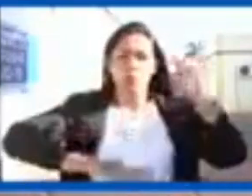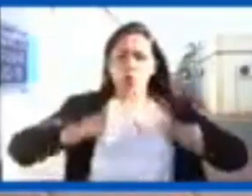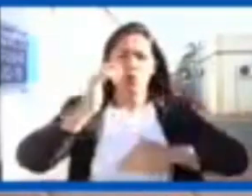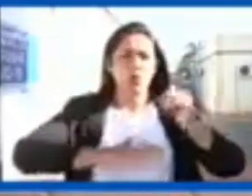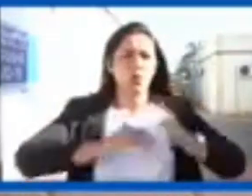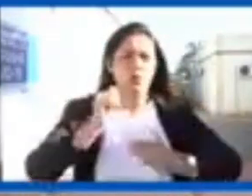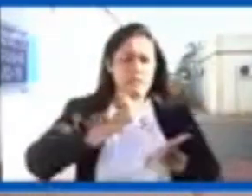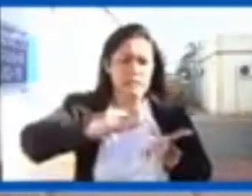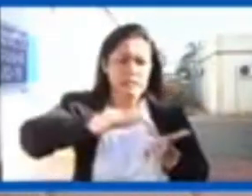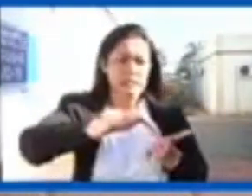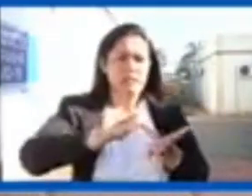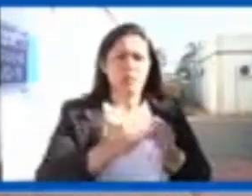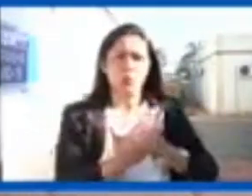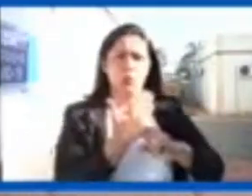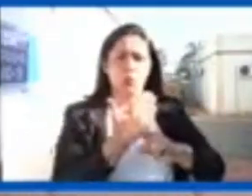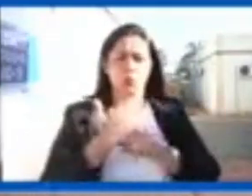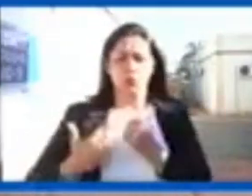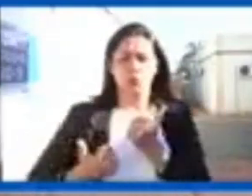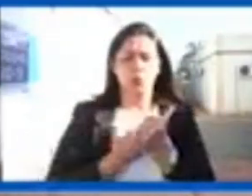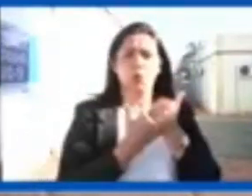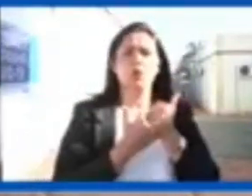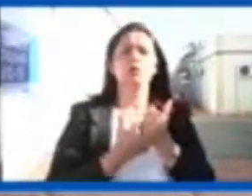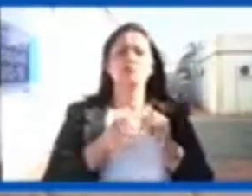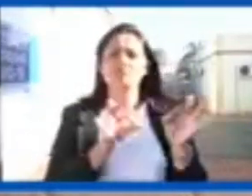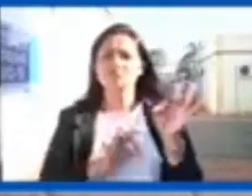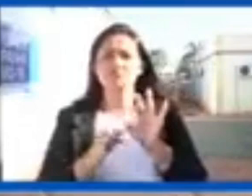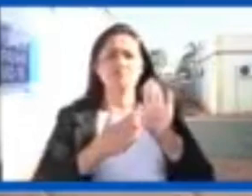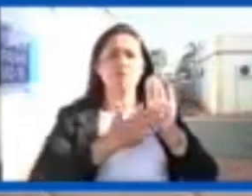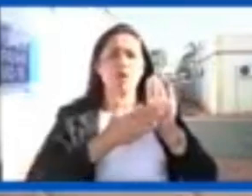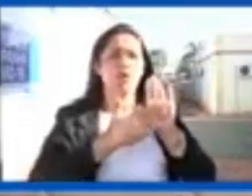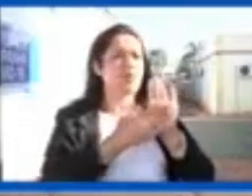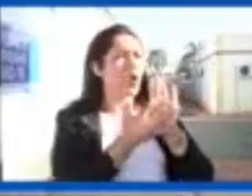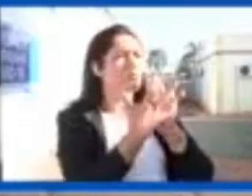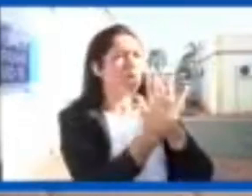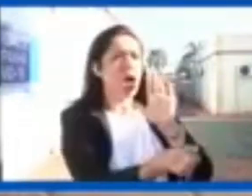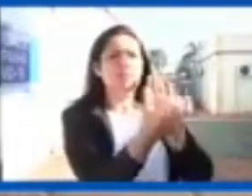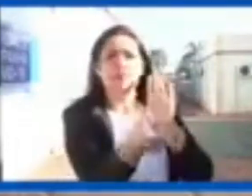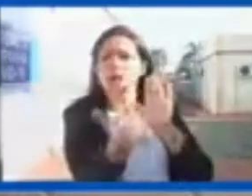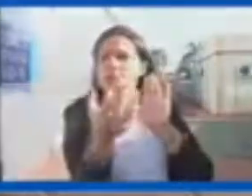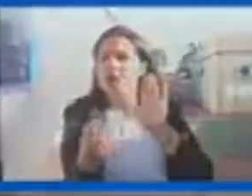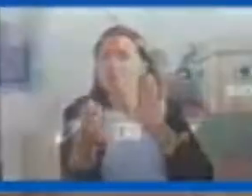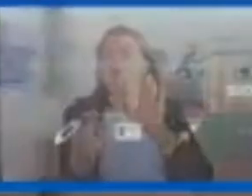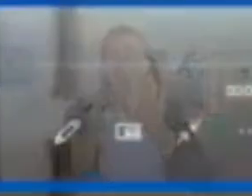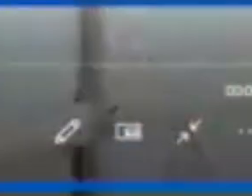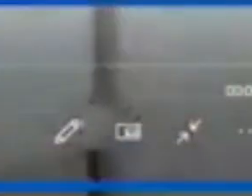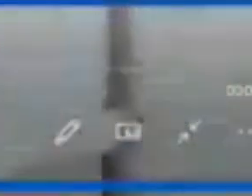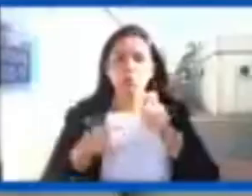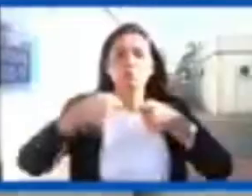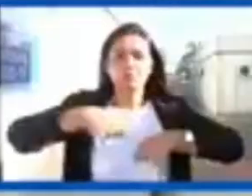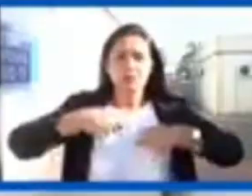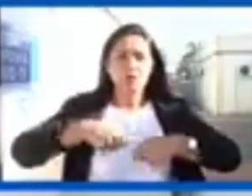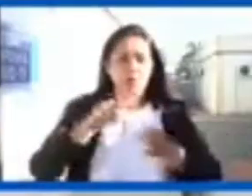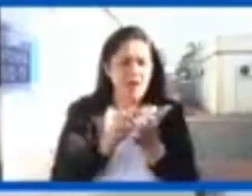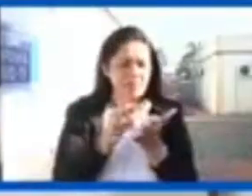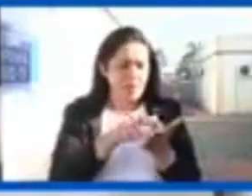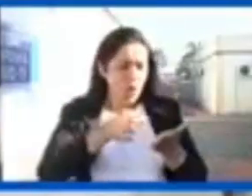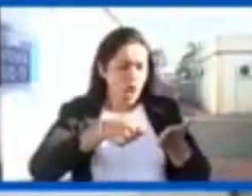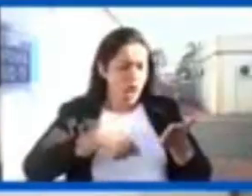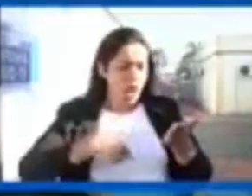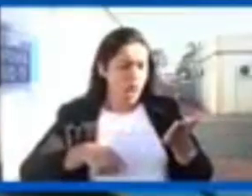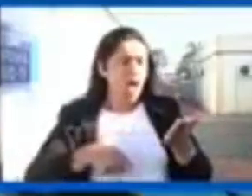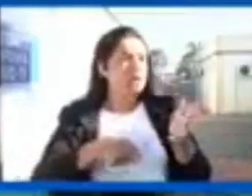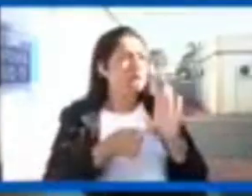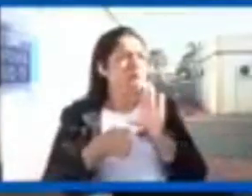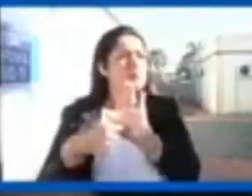que se envolveram neste projecto na proposta que foi retirada do papel e e hoje